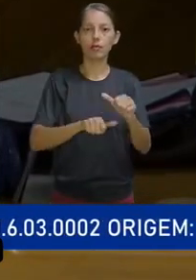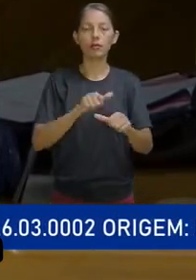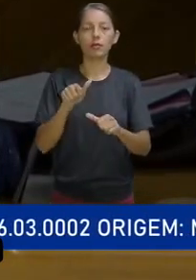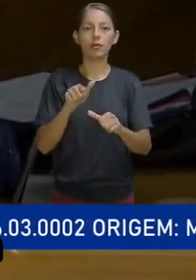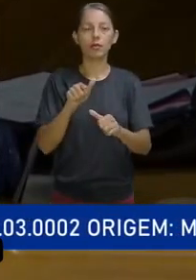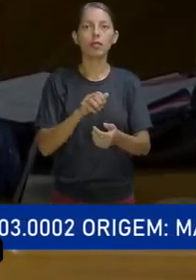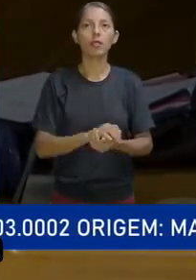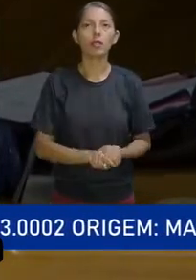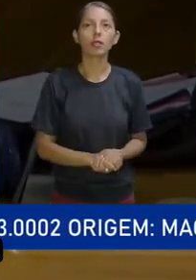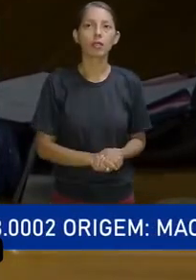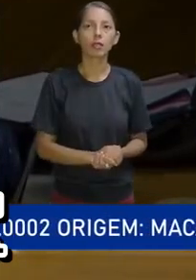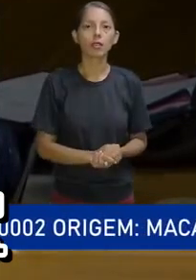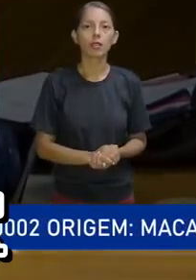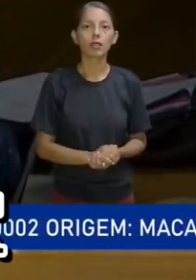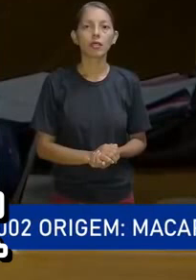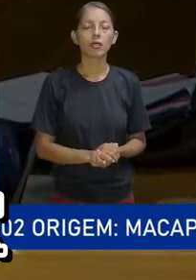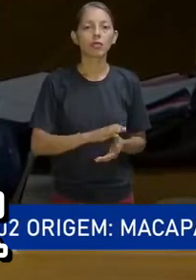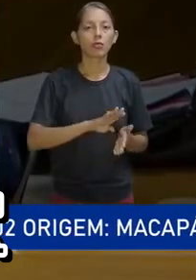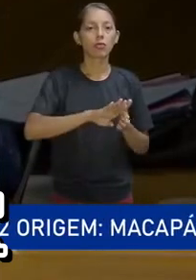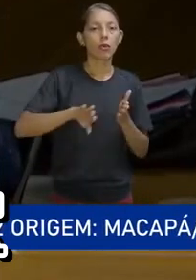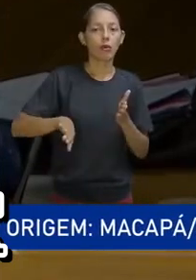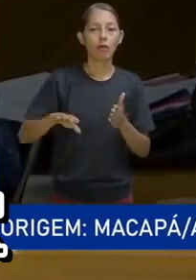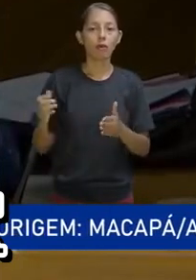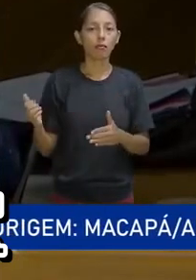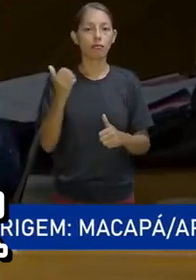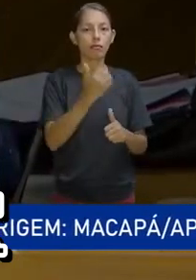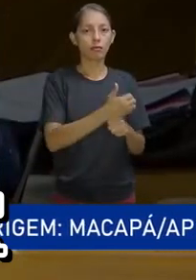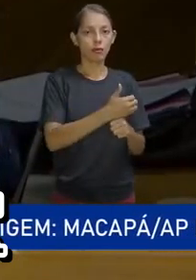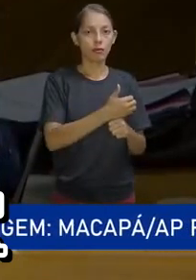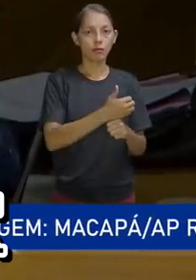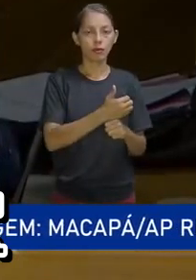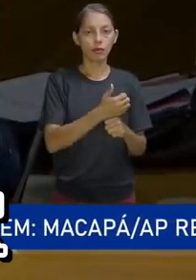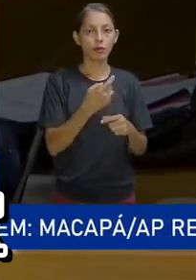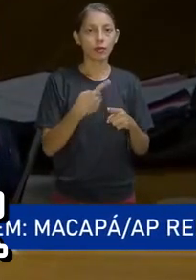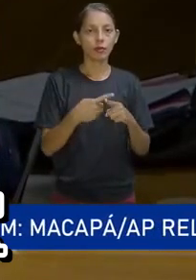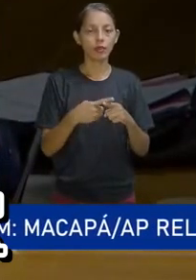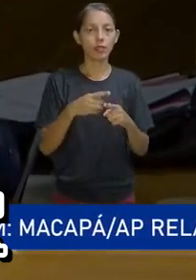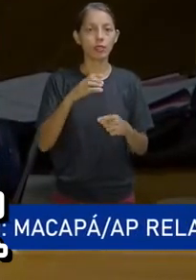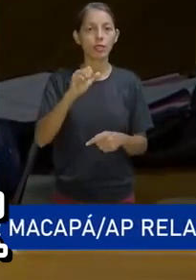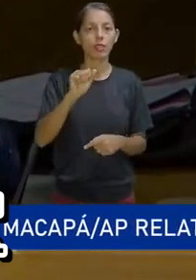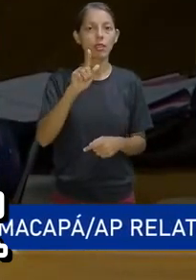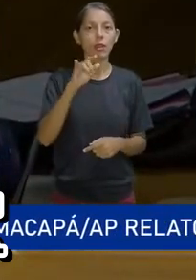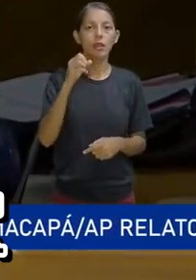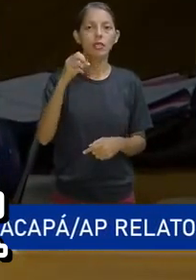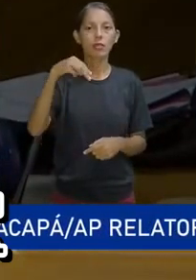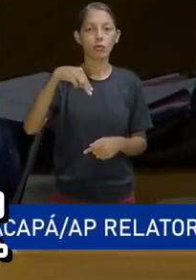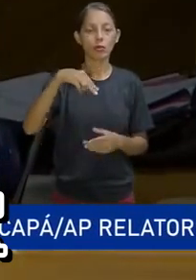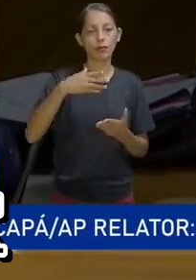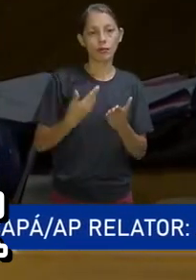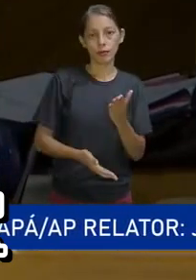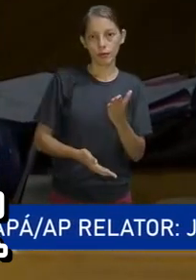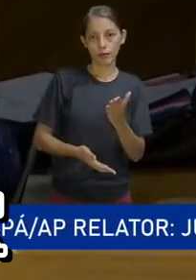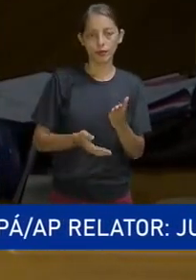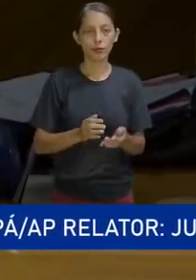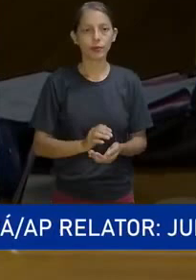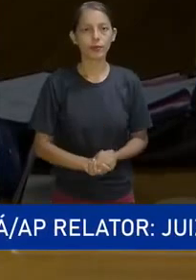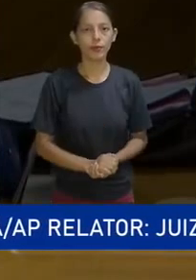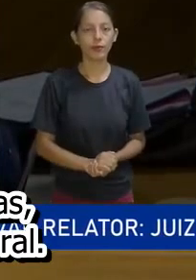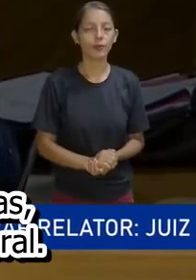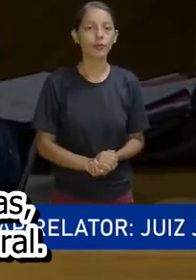seja empossado na vaga aberta com a perda do mandato de Carlisson ou o provimento do agravo para o mesmo